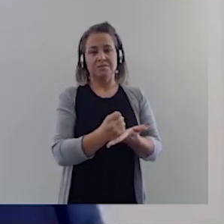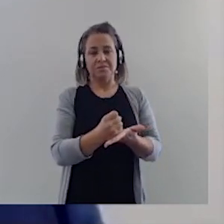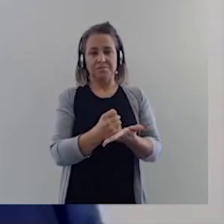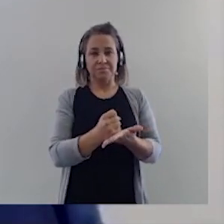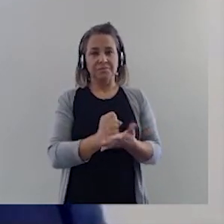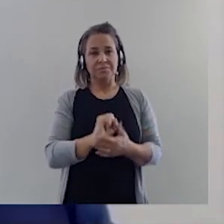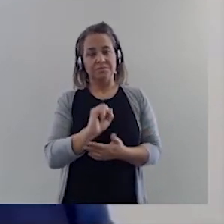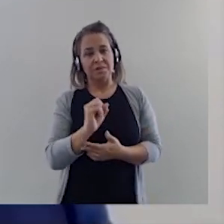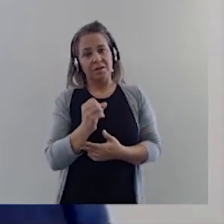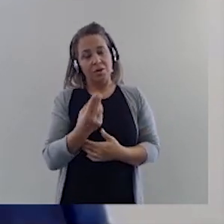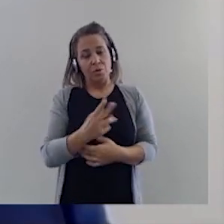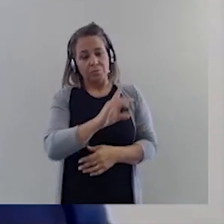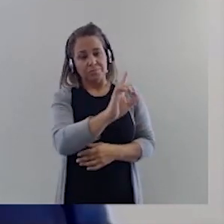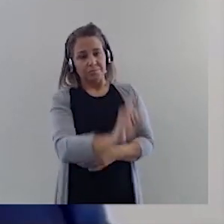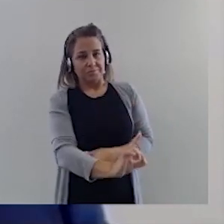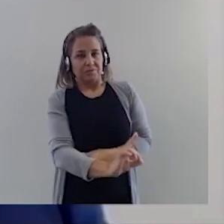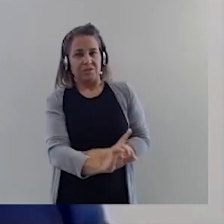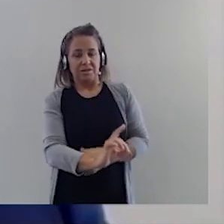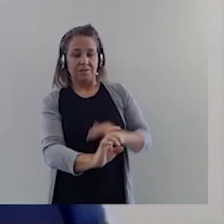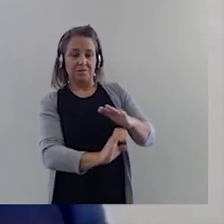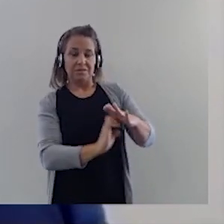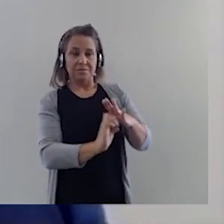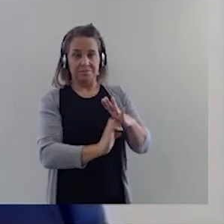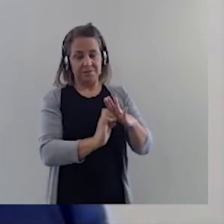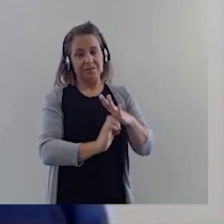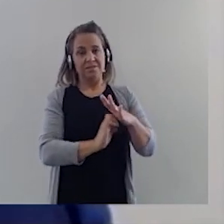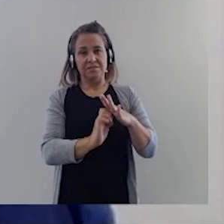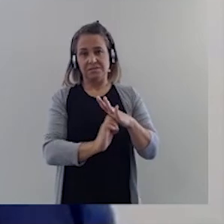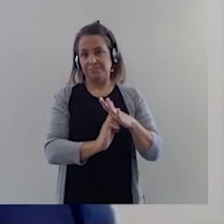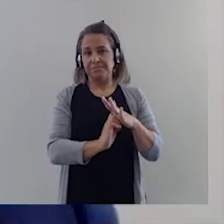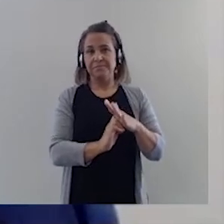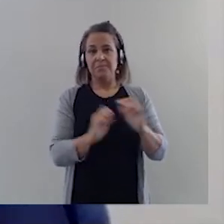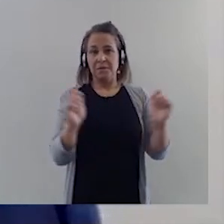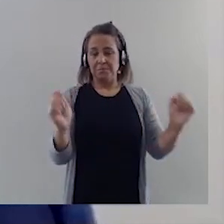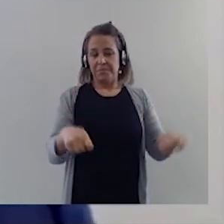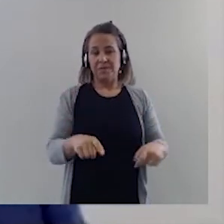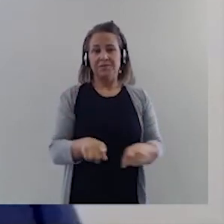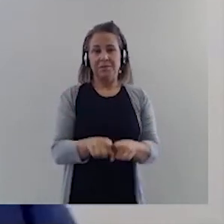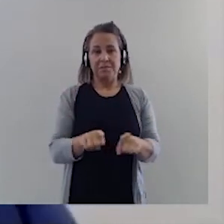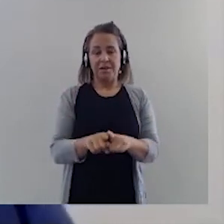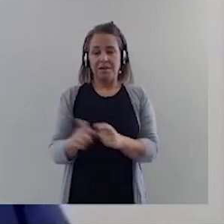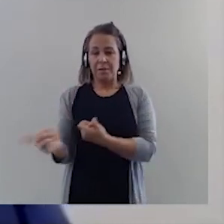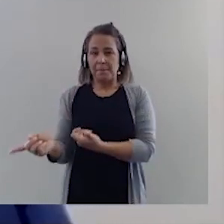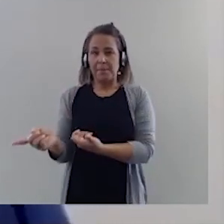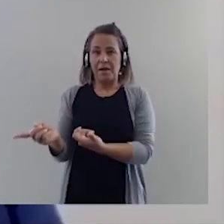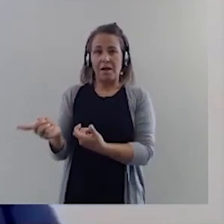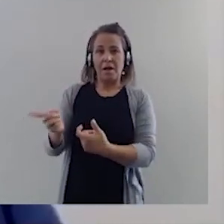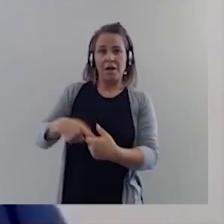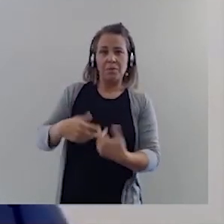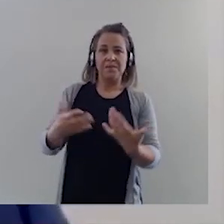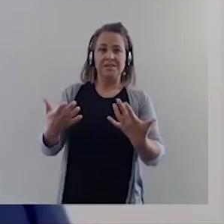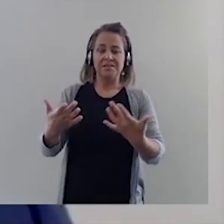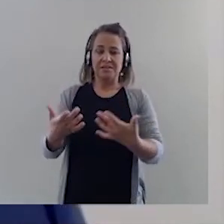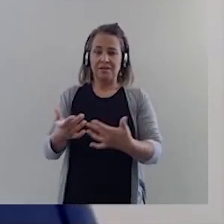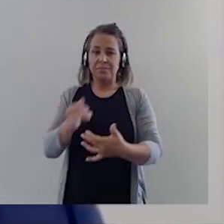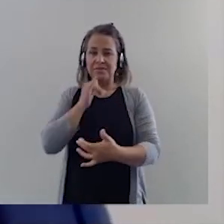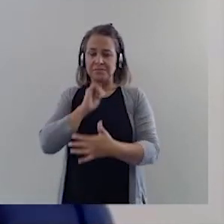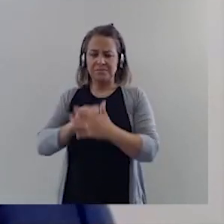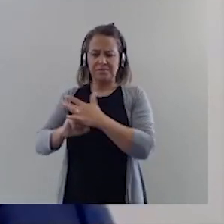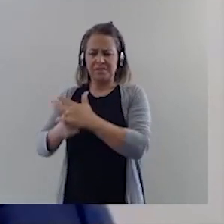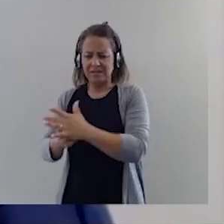seja no campo do direito da empresa propriamente dito, seja no campo da recuperação da falência.